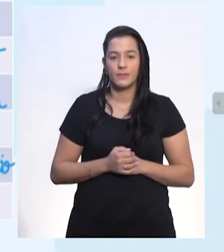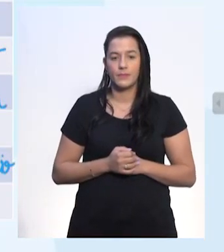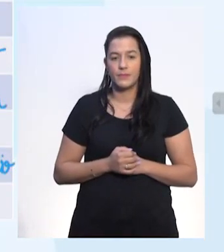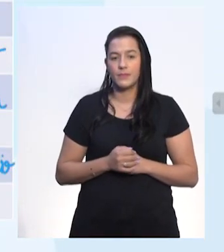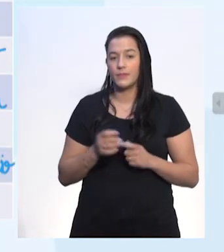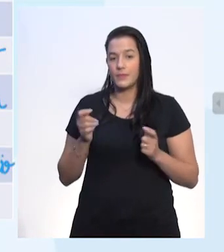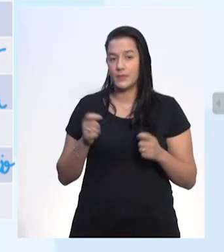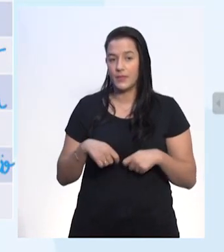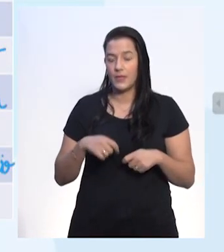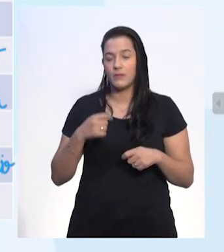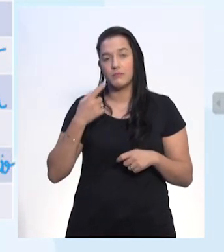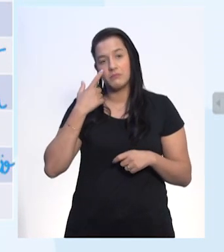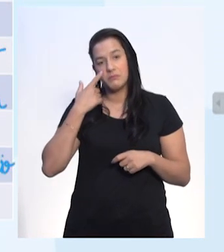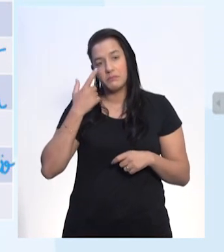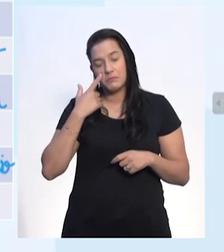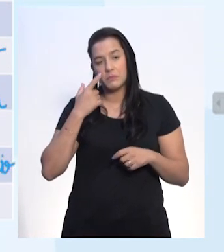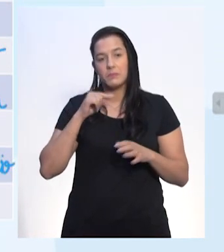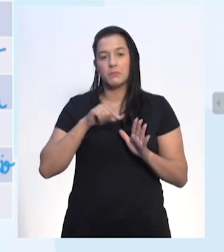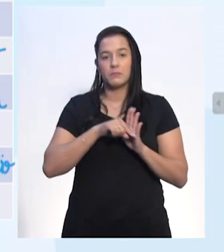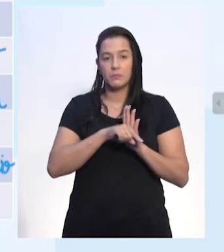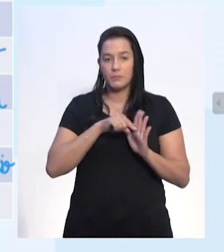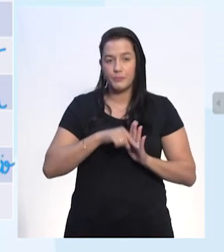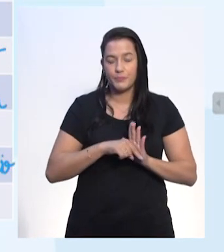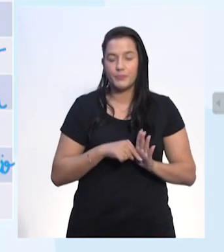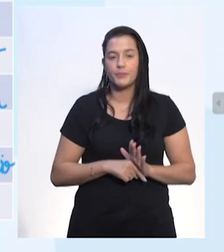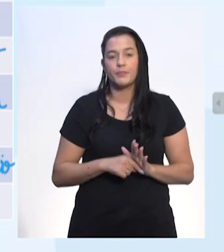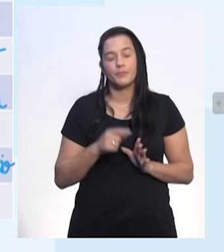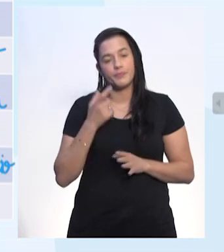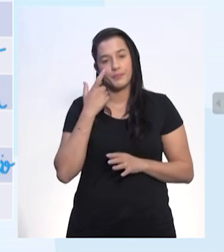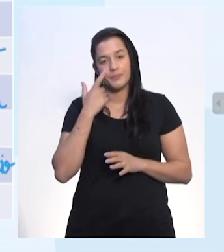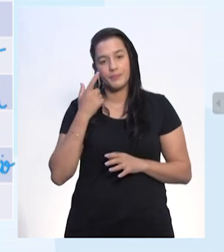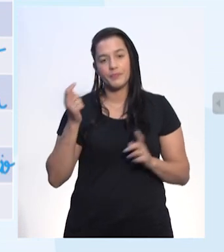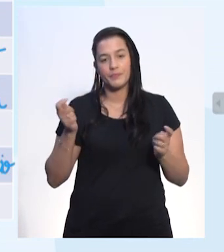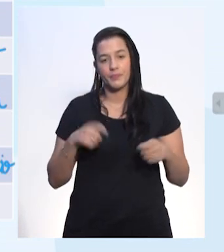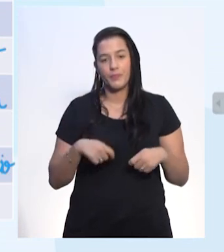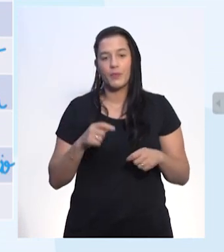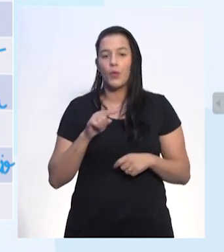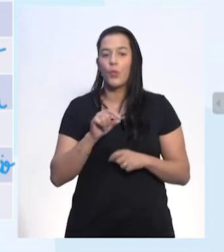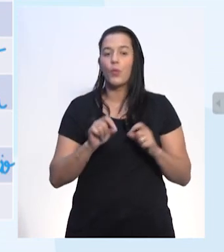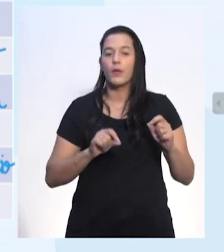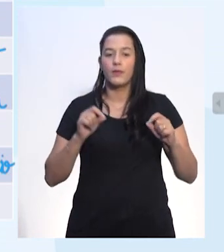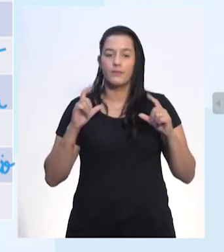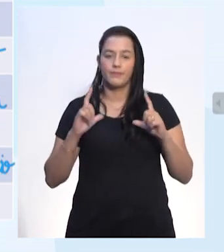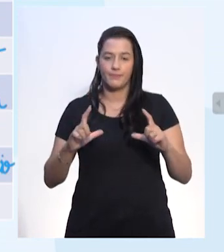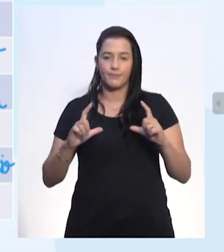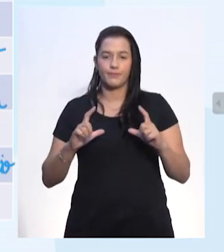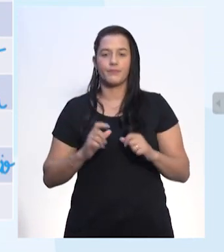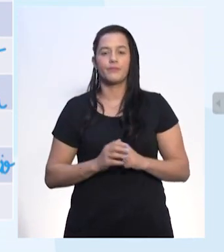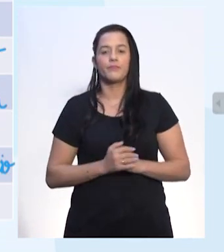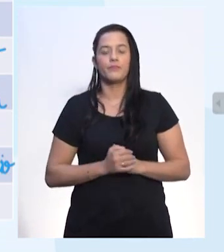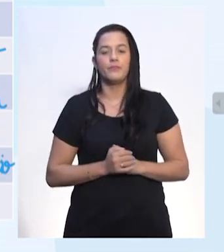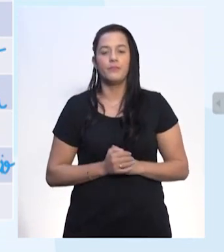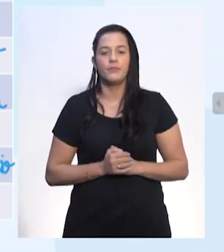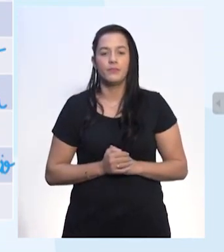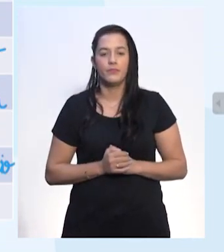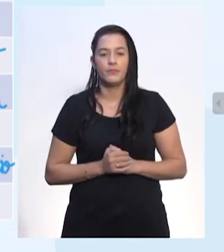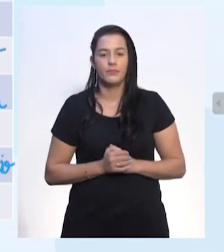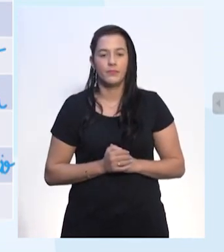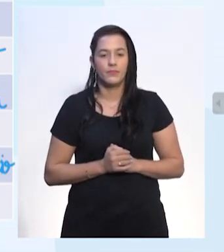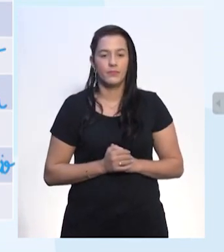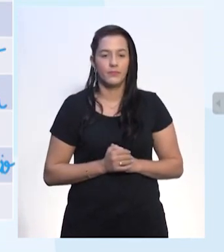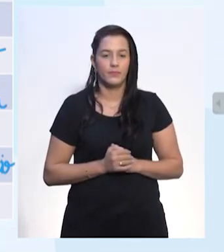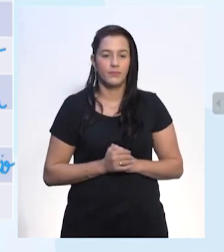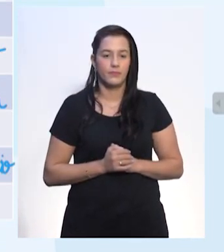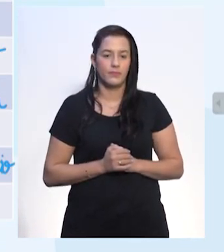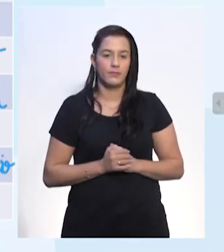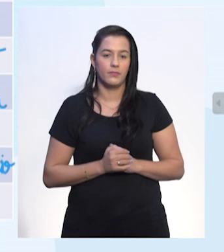as observações na nossa Sim. tabela, certo? Então, aqui ele pratica exercício, tá? Então, vamos lá. Só coloquei o esse, que vocês sabem